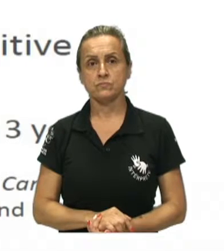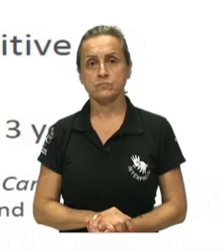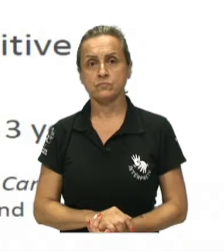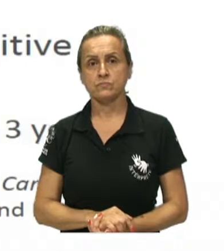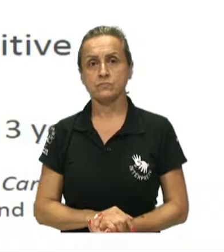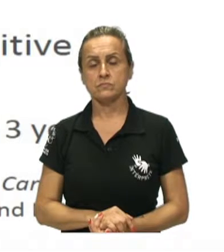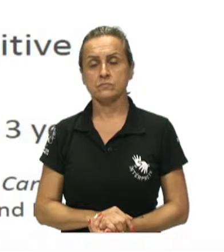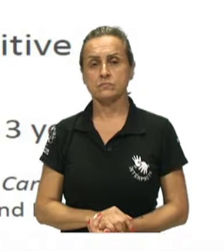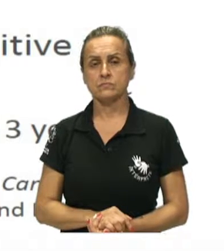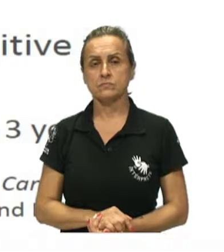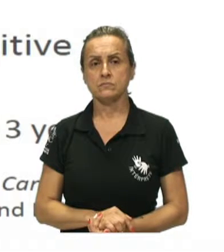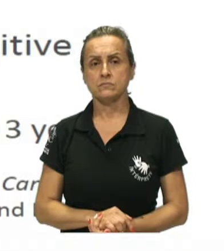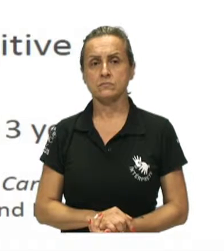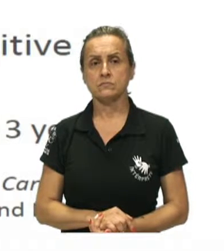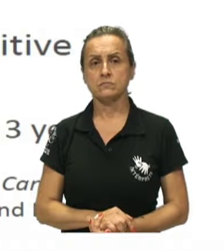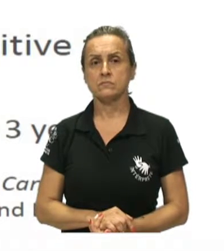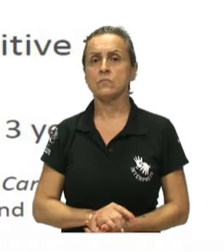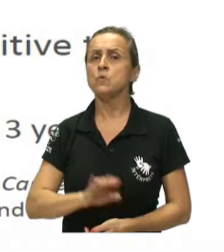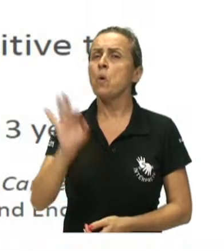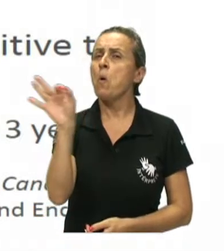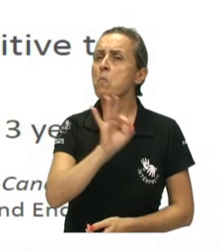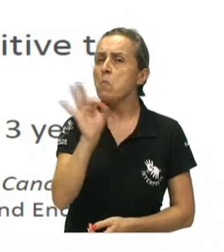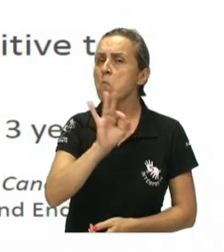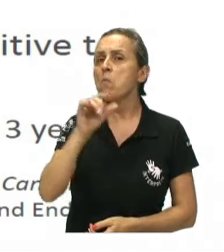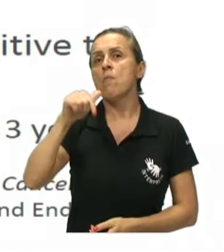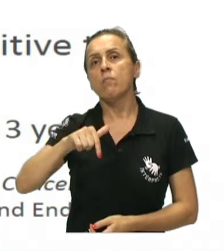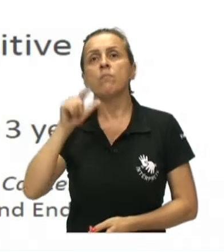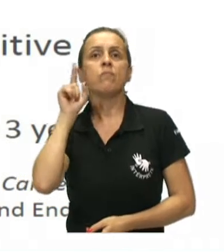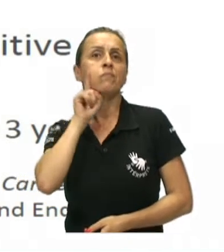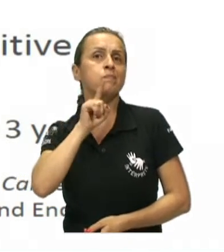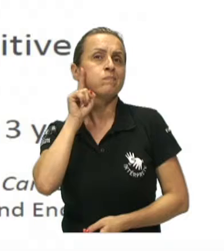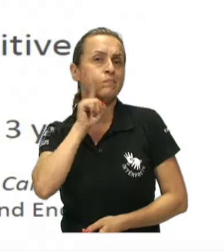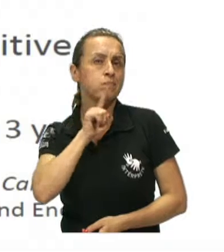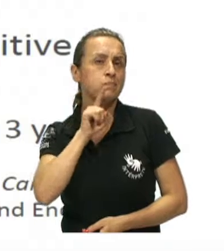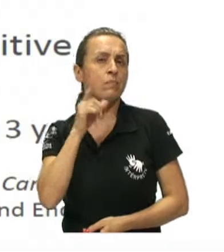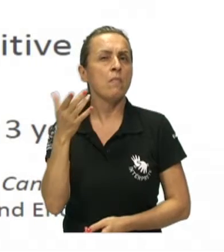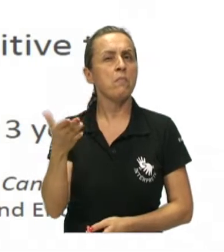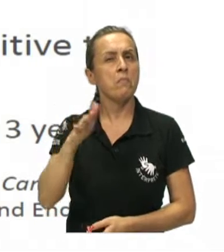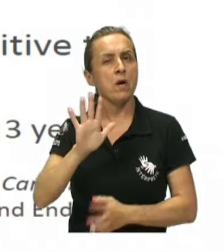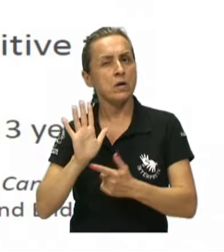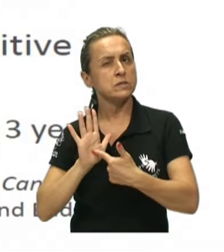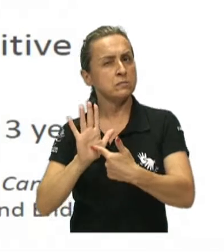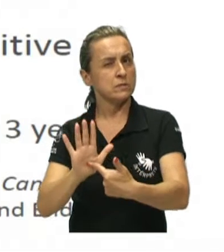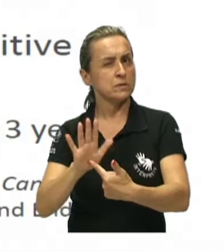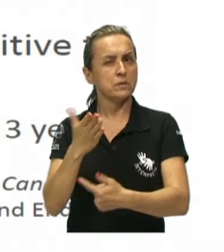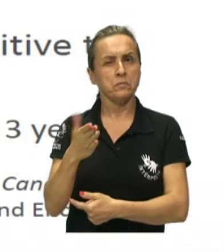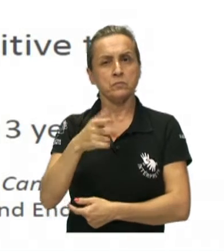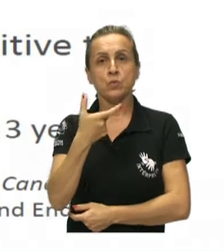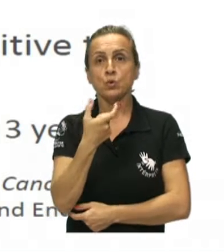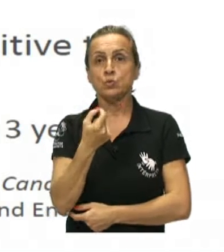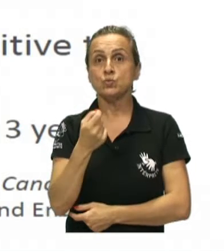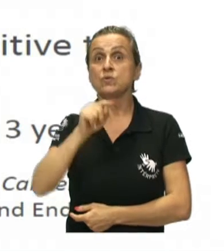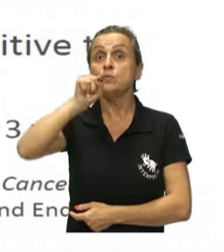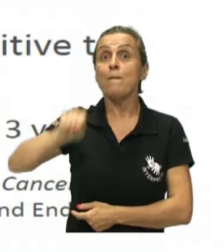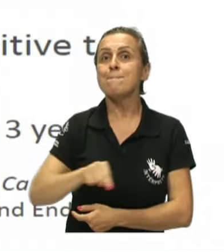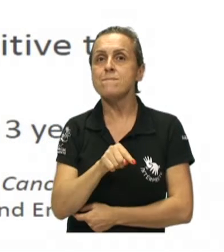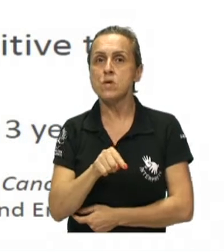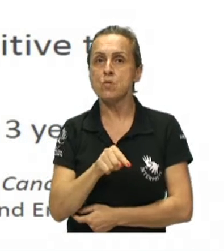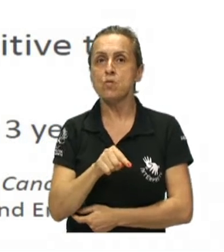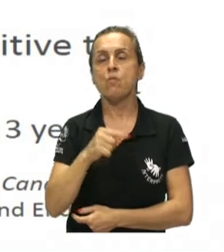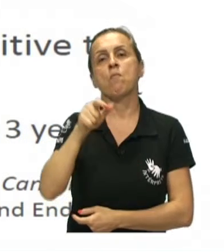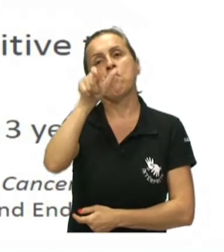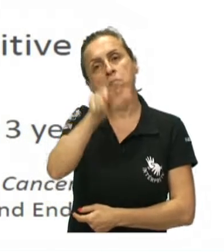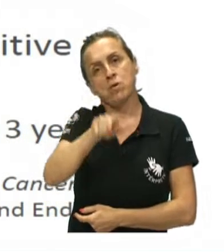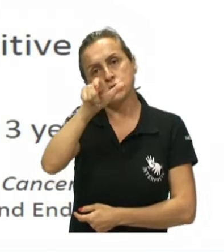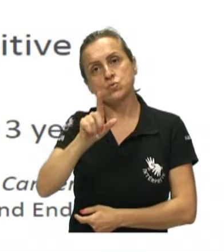Então, só uma estatística aqui nos Estados Unidos, uma estatística que apresenta mais ou menos 200 mil casos por ano,